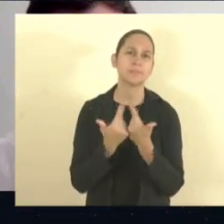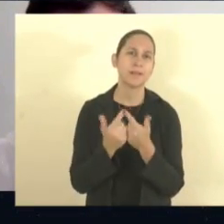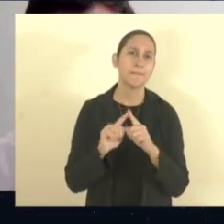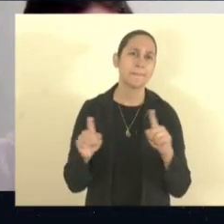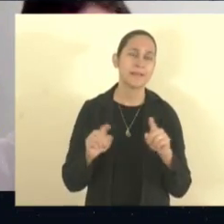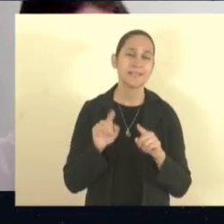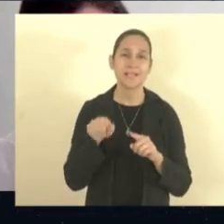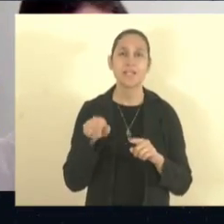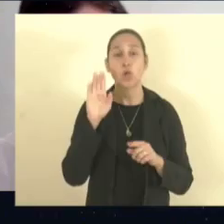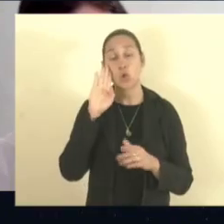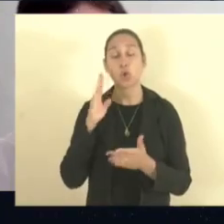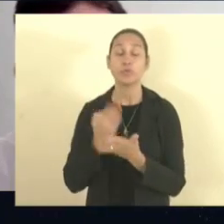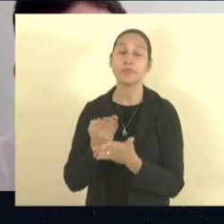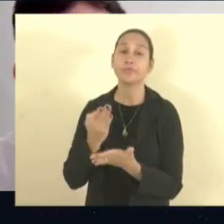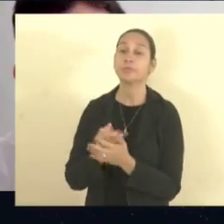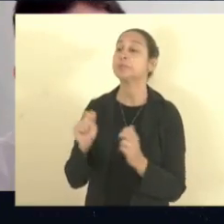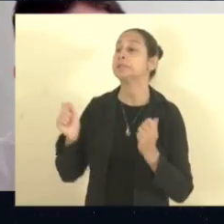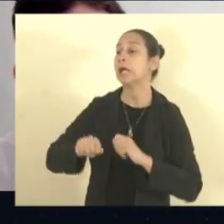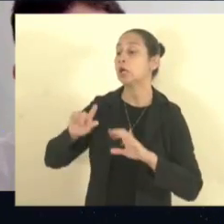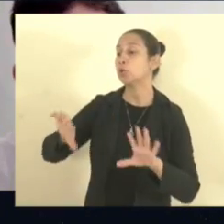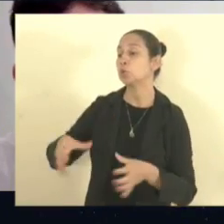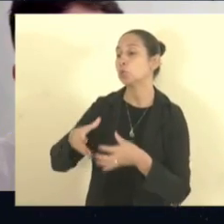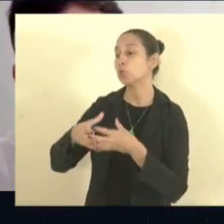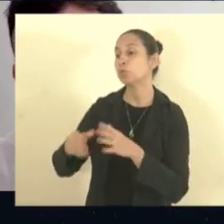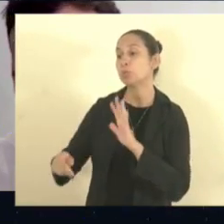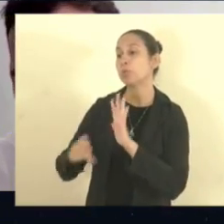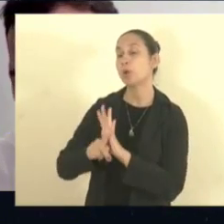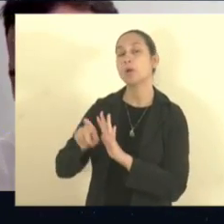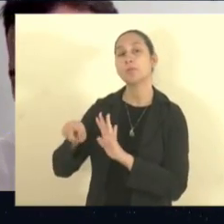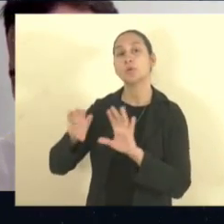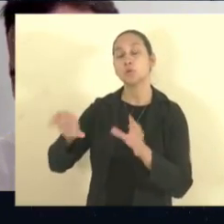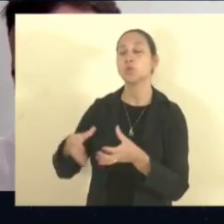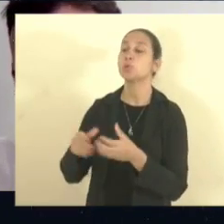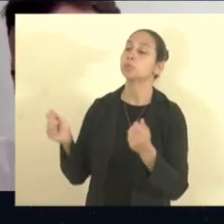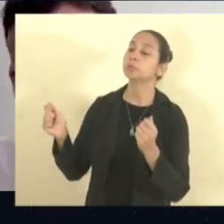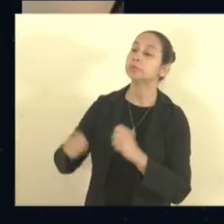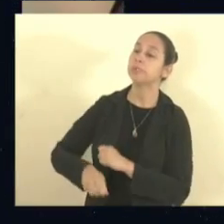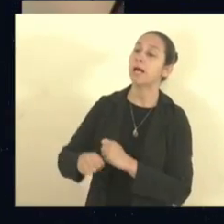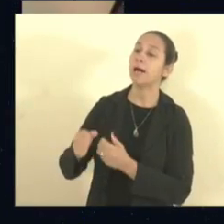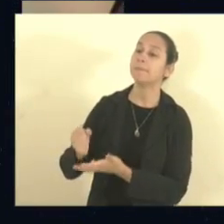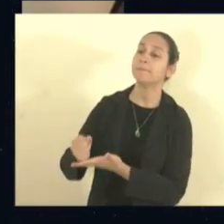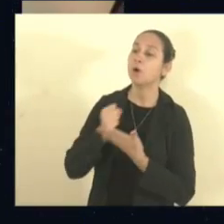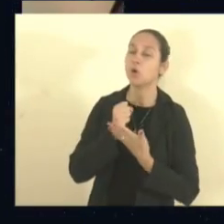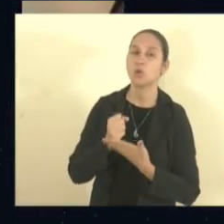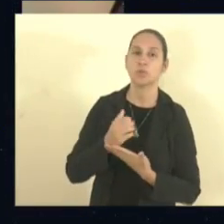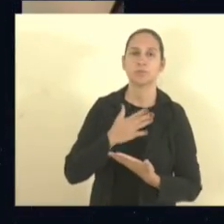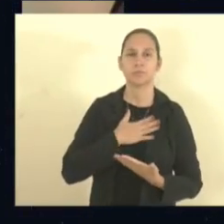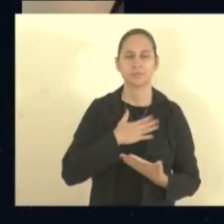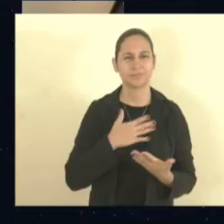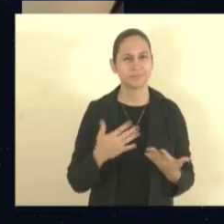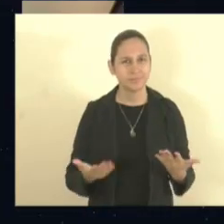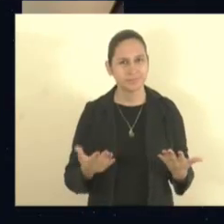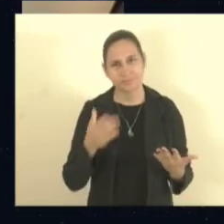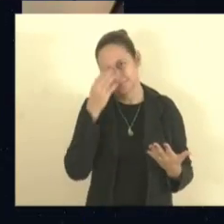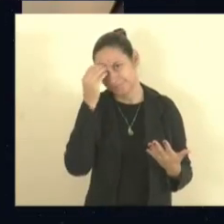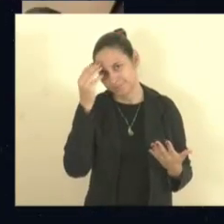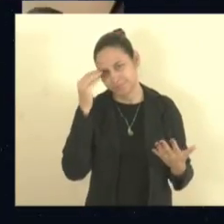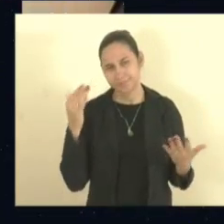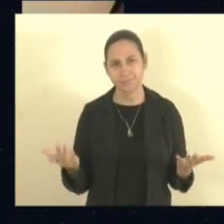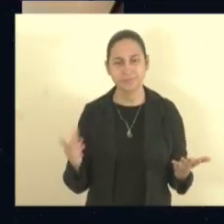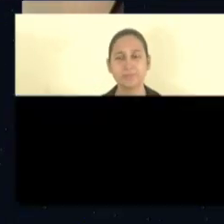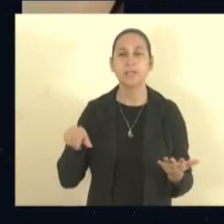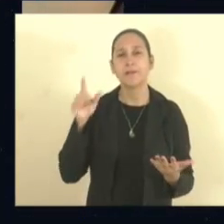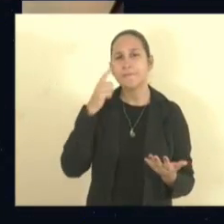demais. Não, eu tenho minha turminha lá, essa turminha garante, e a gente vê essa turminha sendo beneficiada